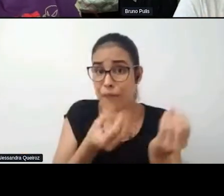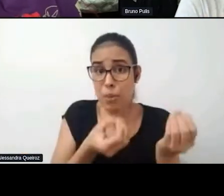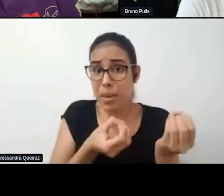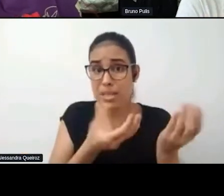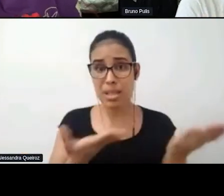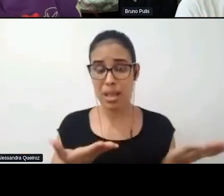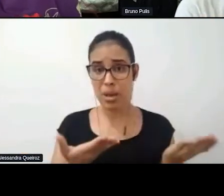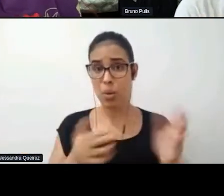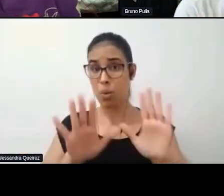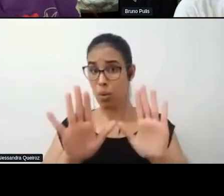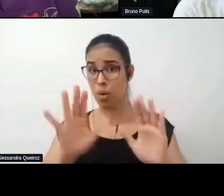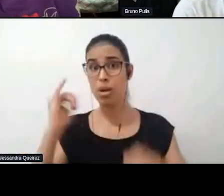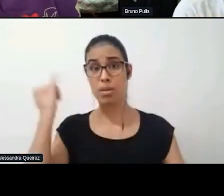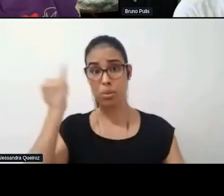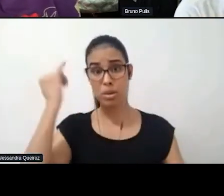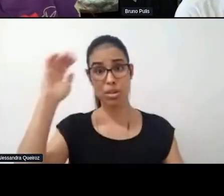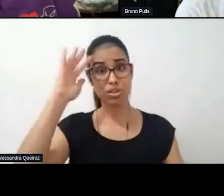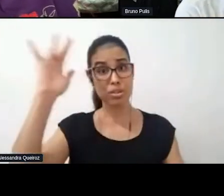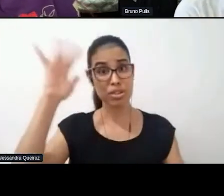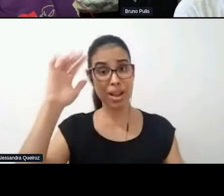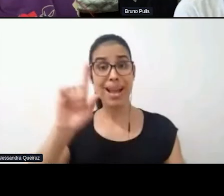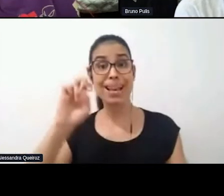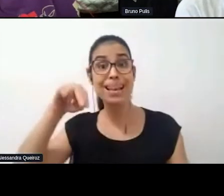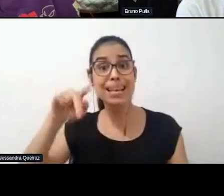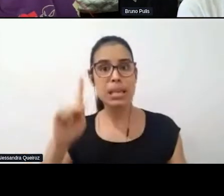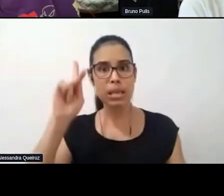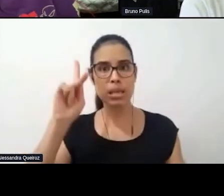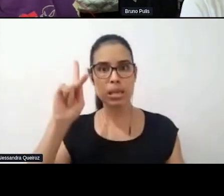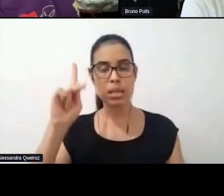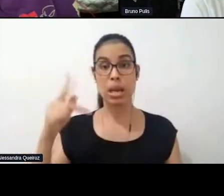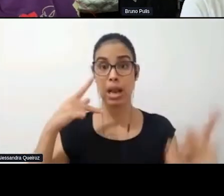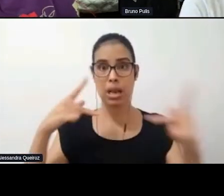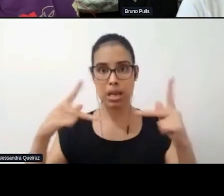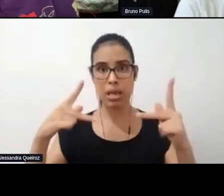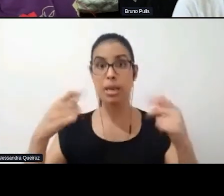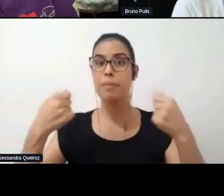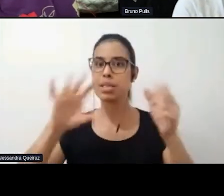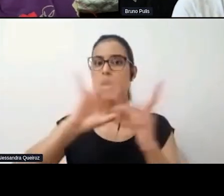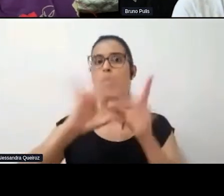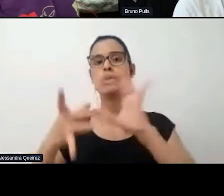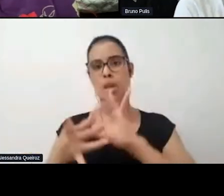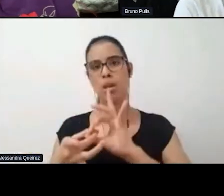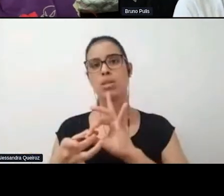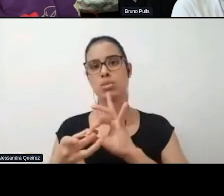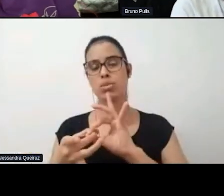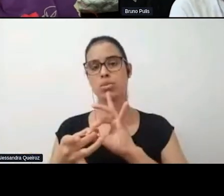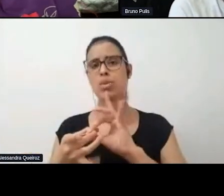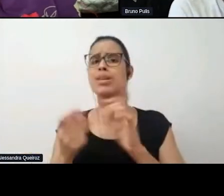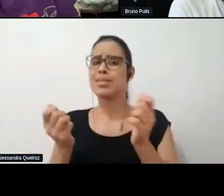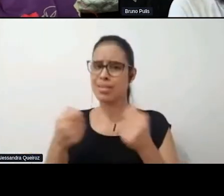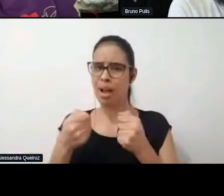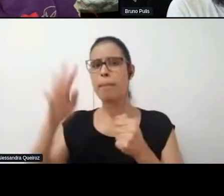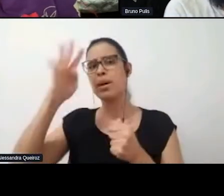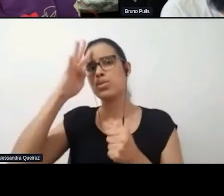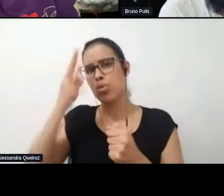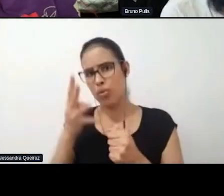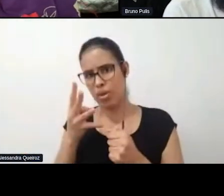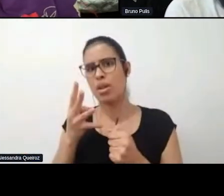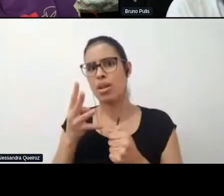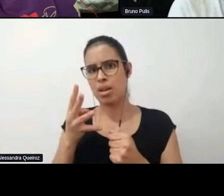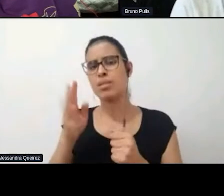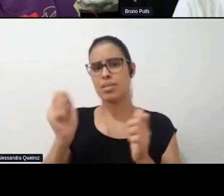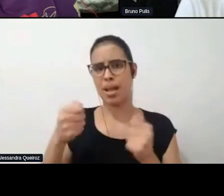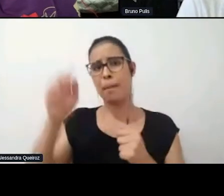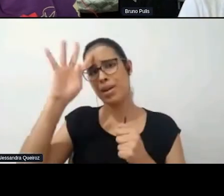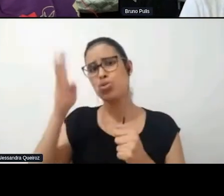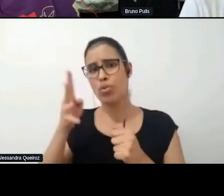links, eles têm que ter contexto, né? Dá para resolver de algumas formas técnicas, né? Isso. Mas o ideal